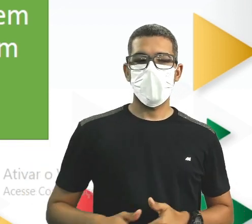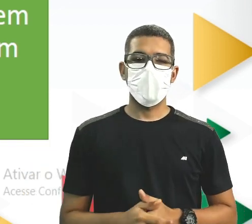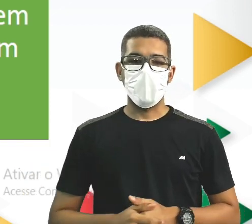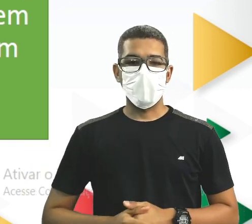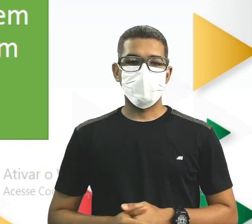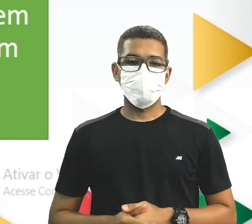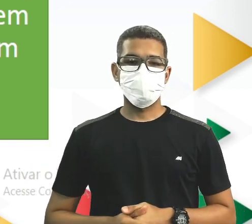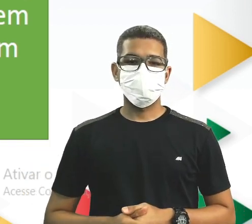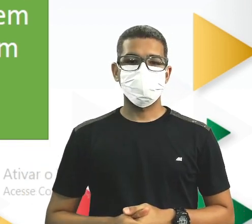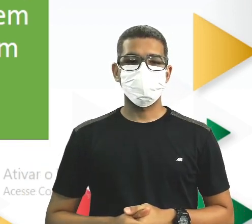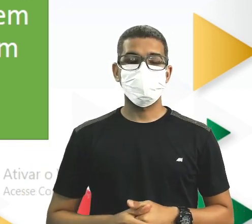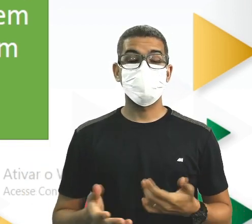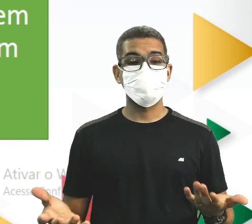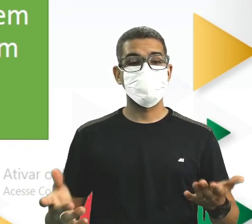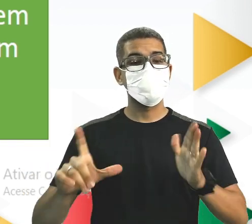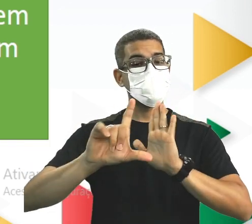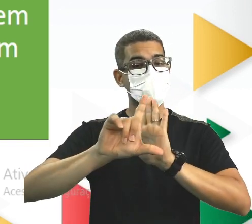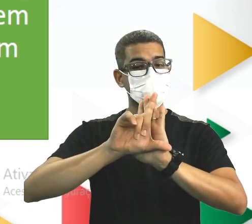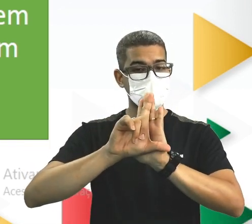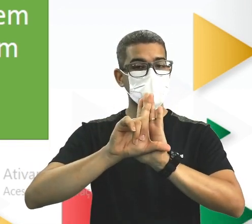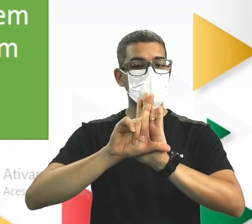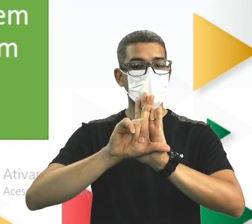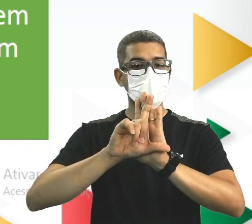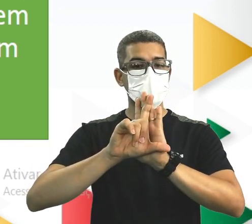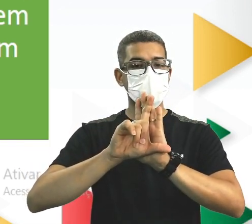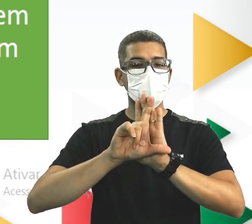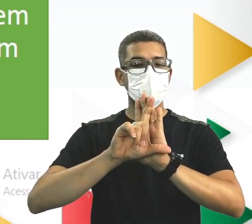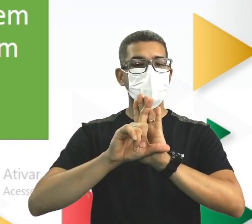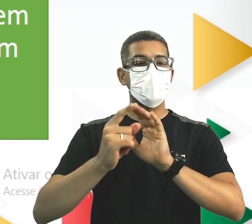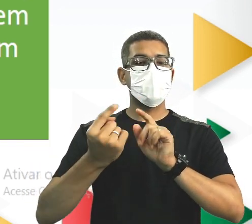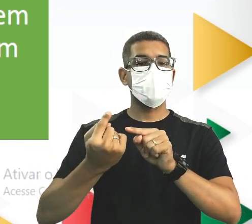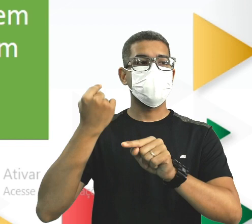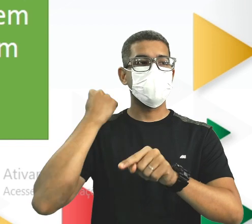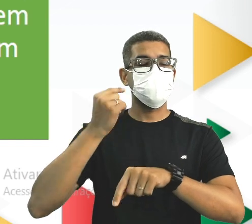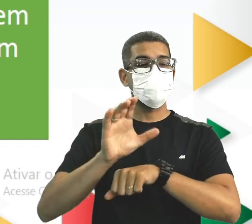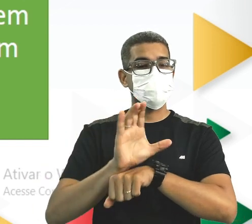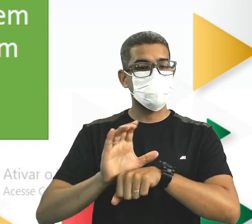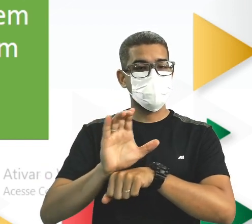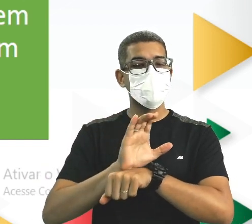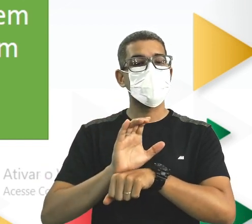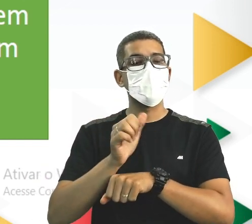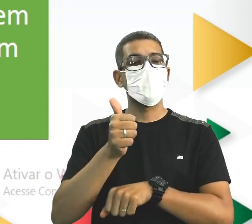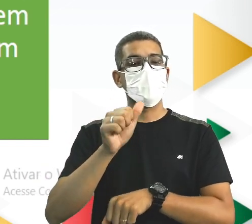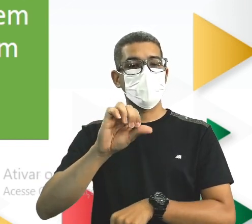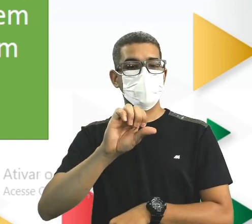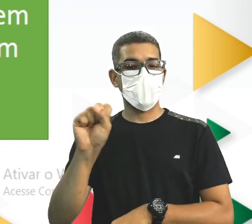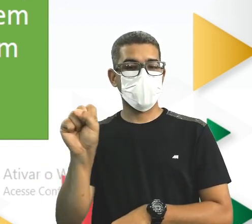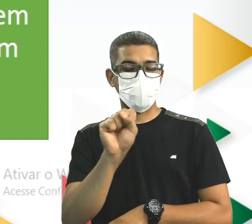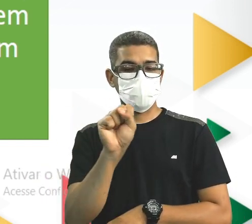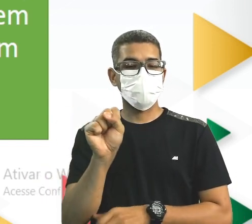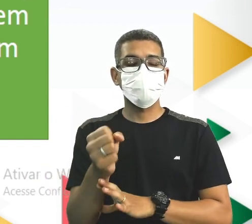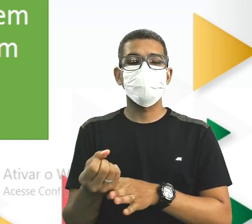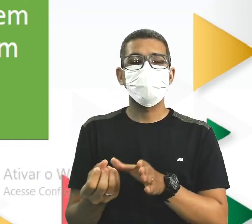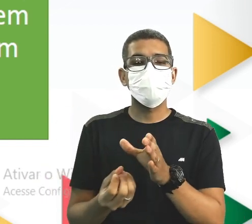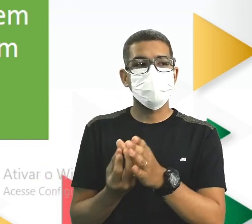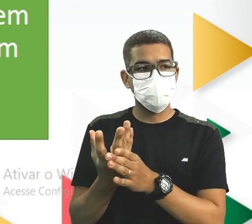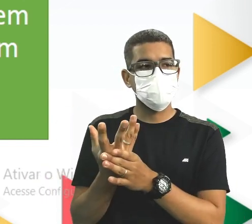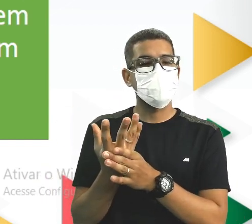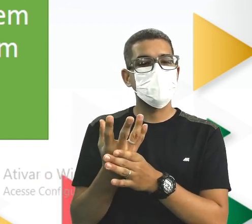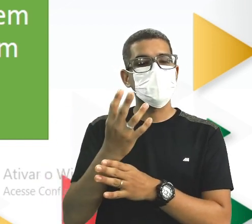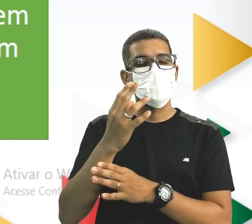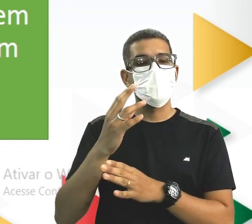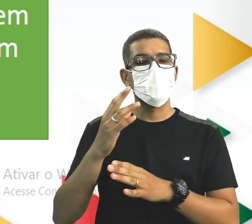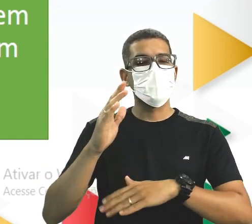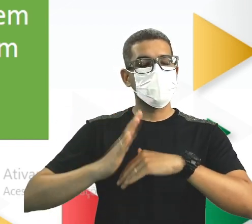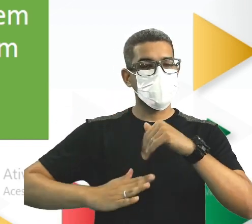de acordo com a lei, na Constituição de 1888, foi criado esse cargo, esses